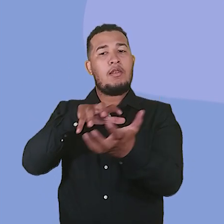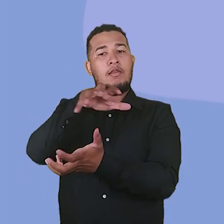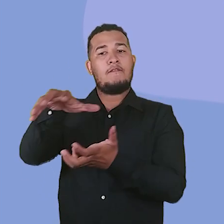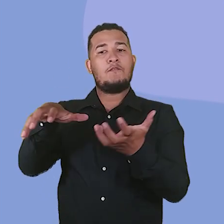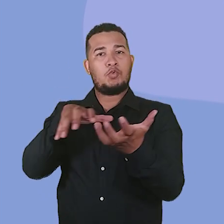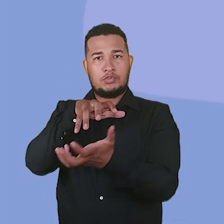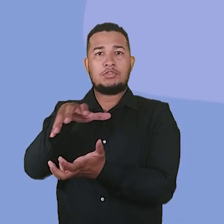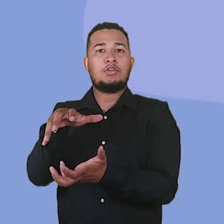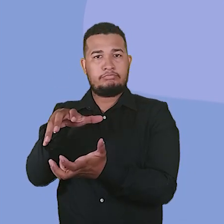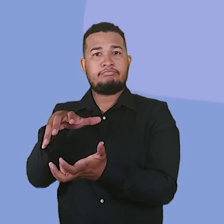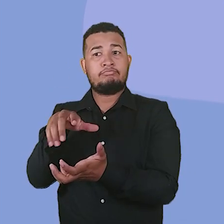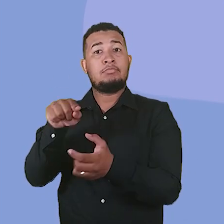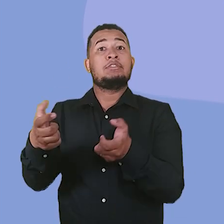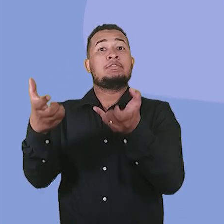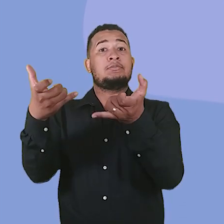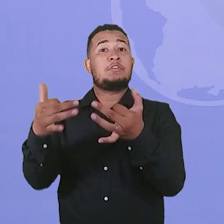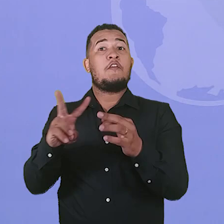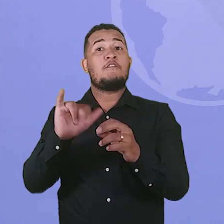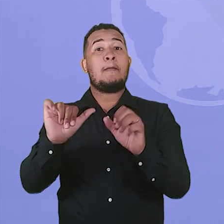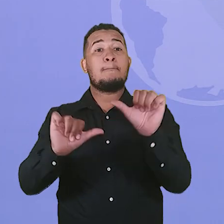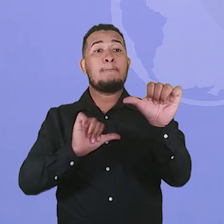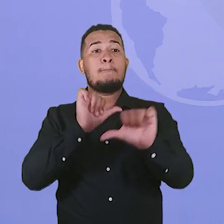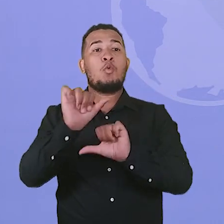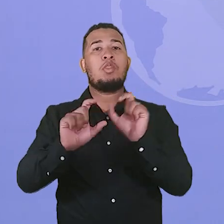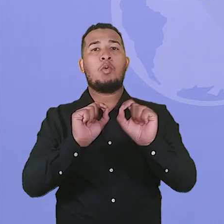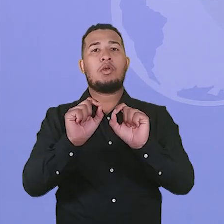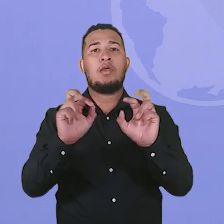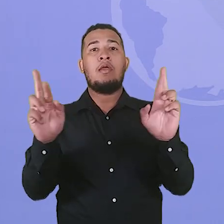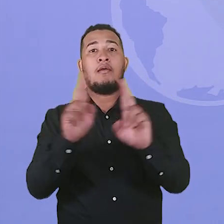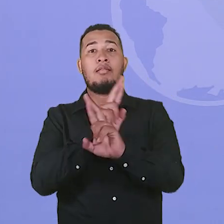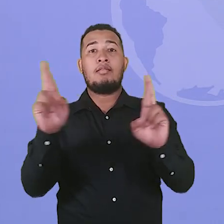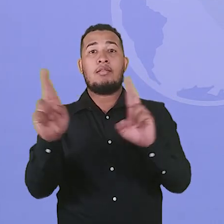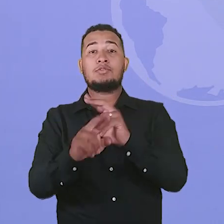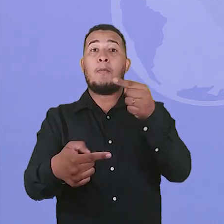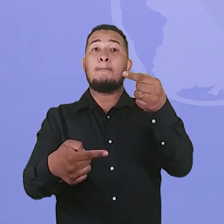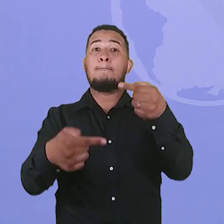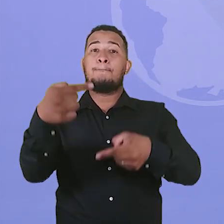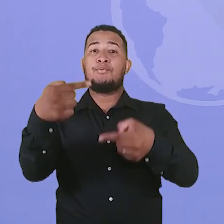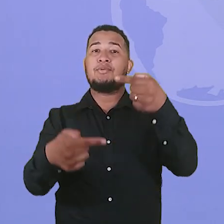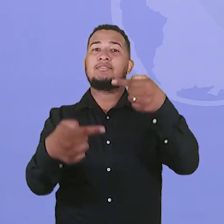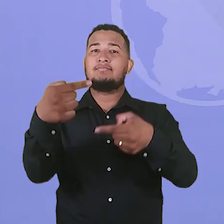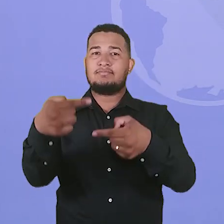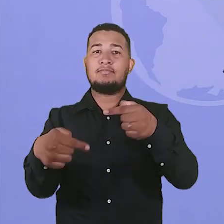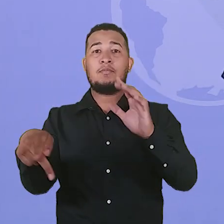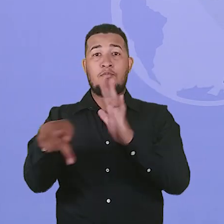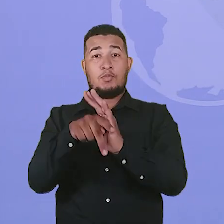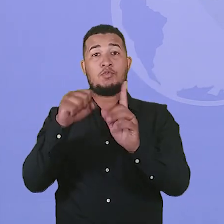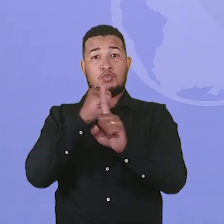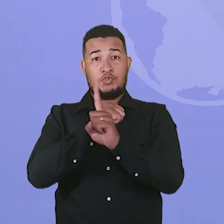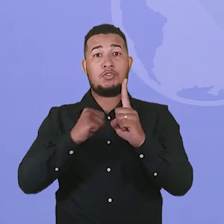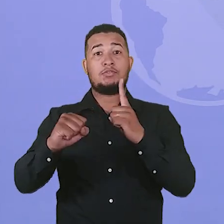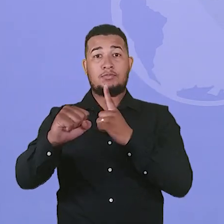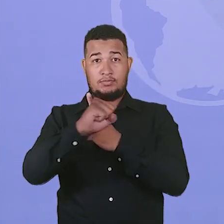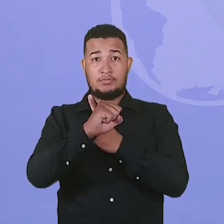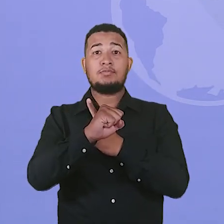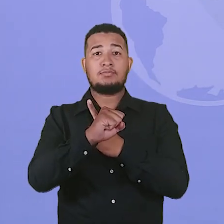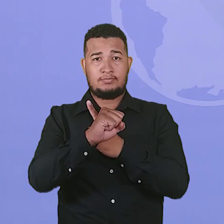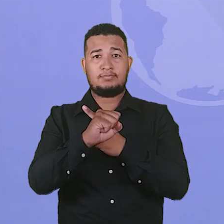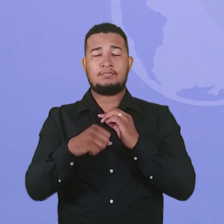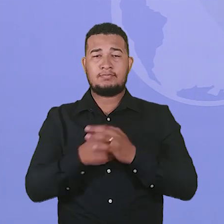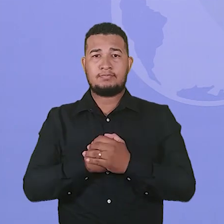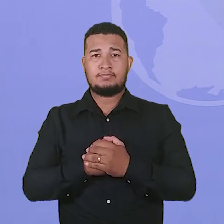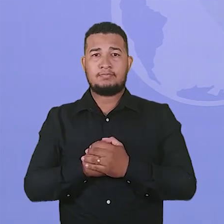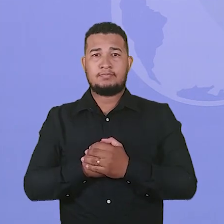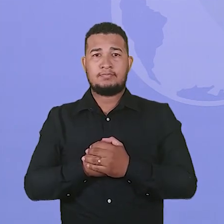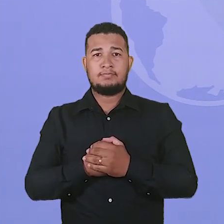chamamos de revoluções burguesas, que vão mudar as relações políticas, né, da sociedade